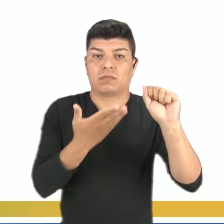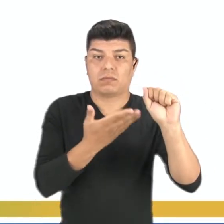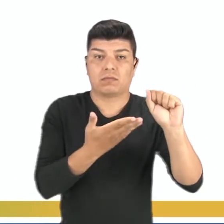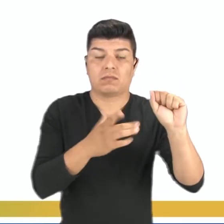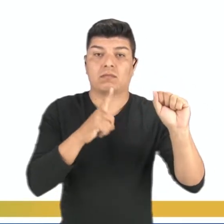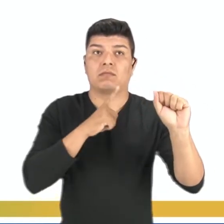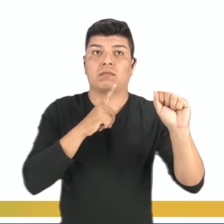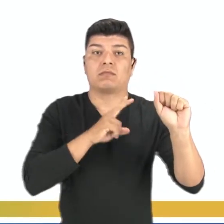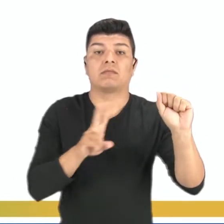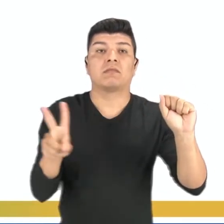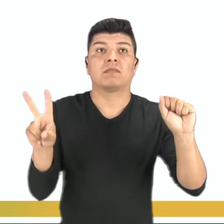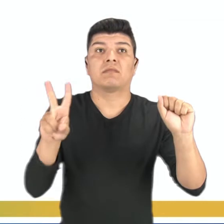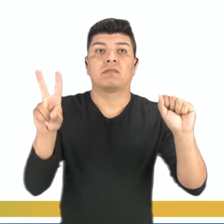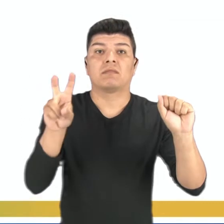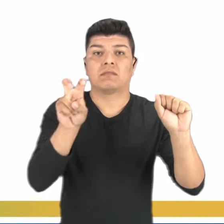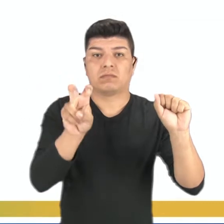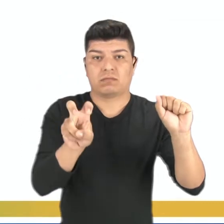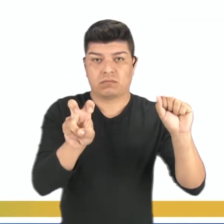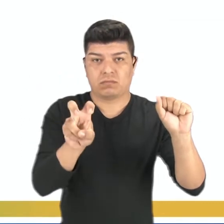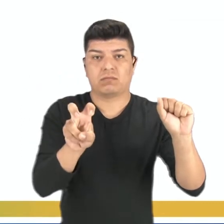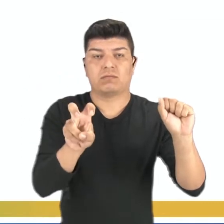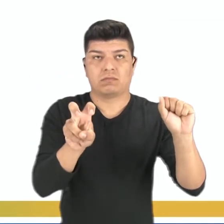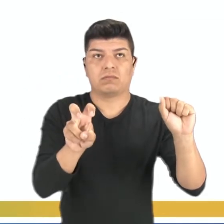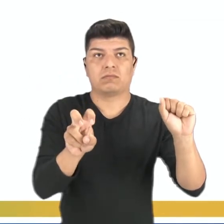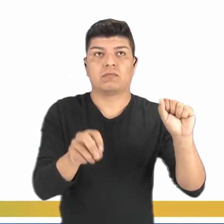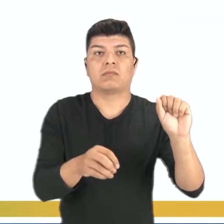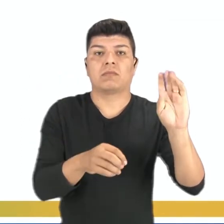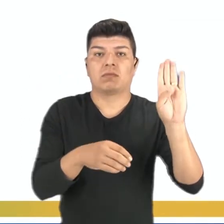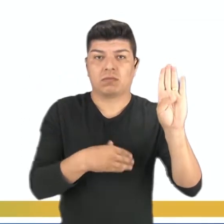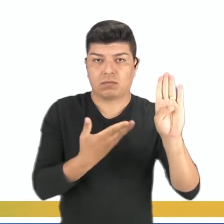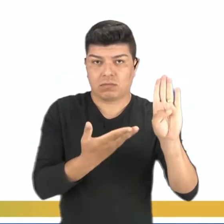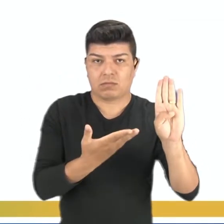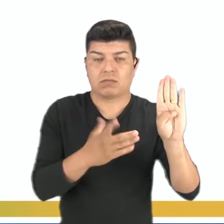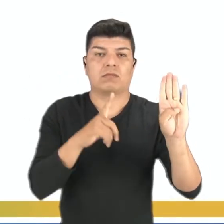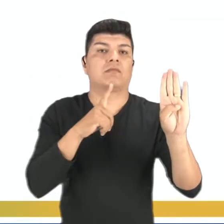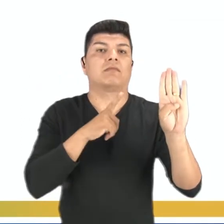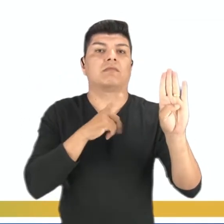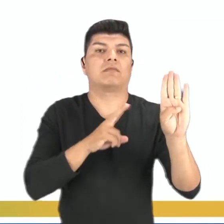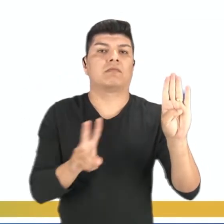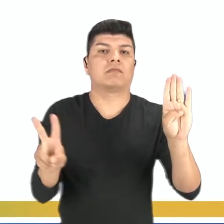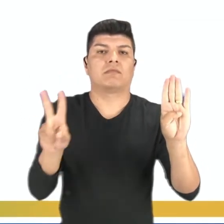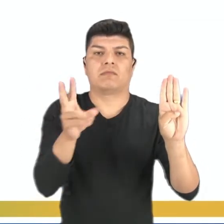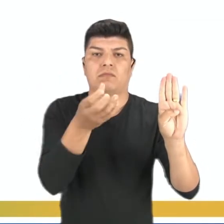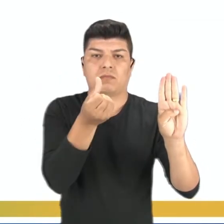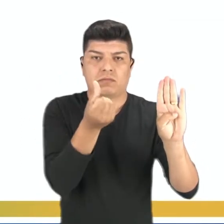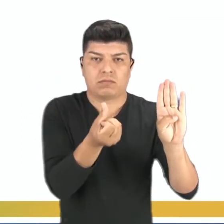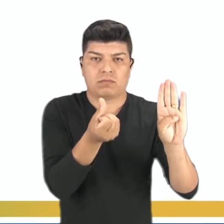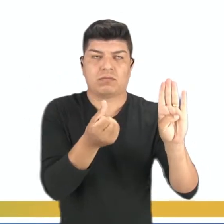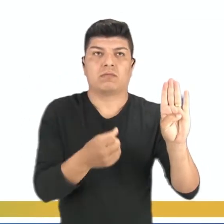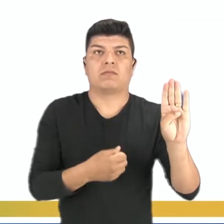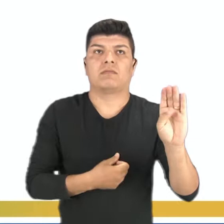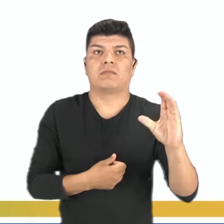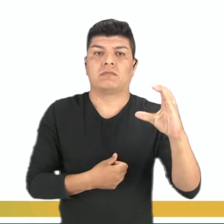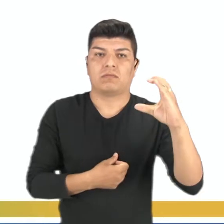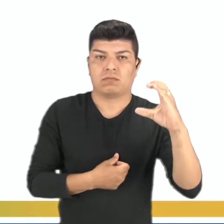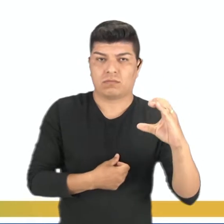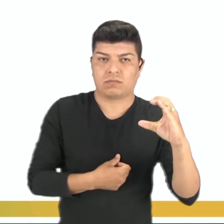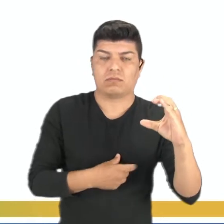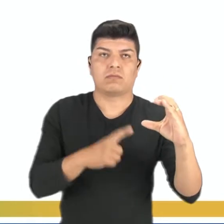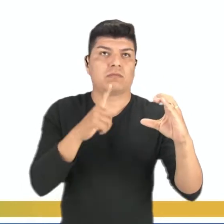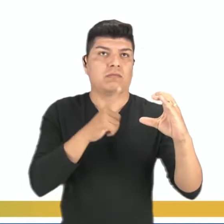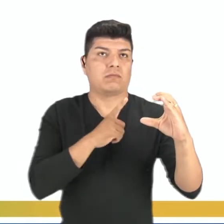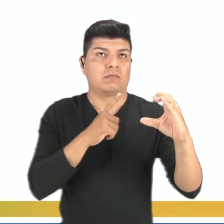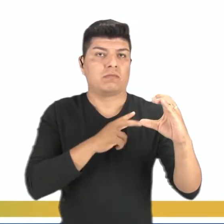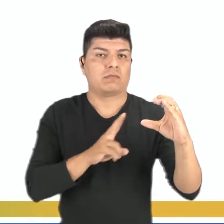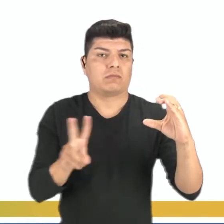nós temos o valor de 5. Na alternativa B, o valor de 6. Na alternativa